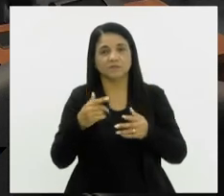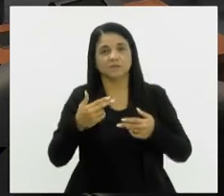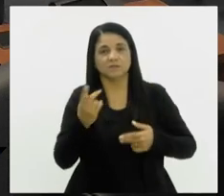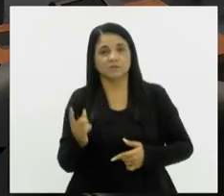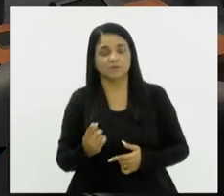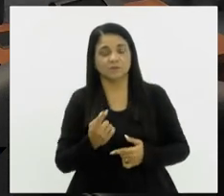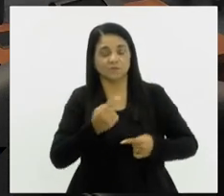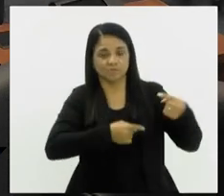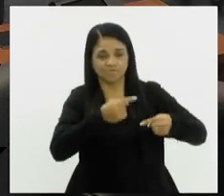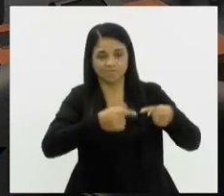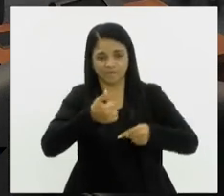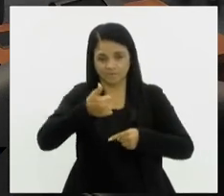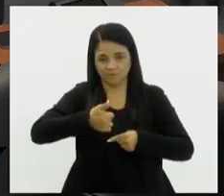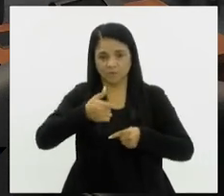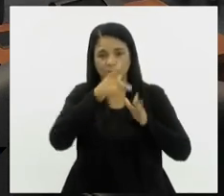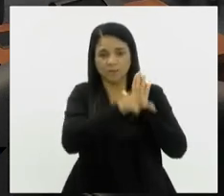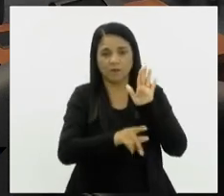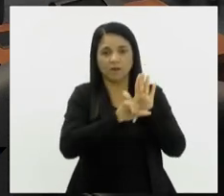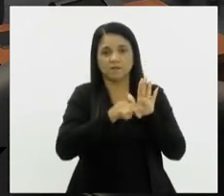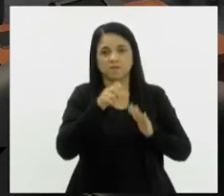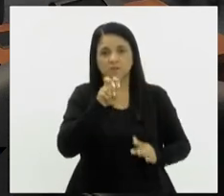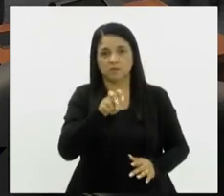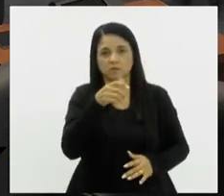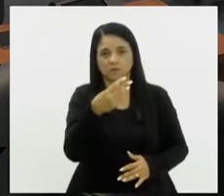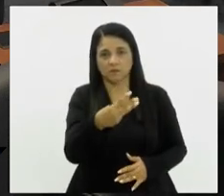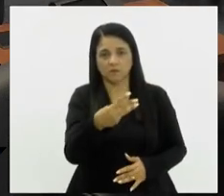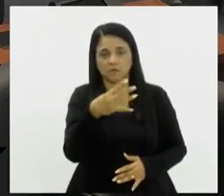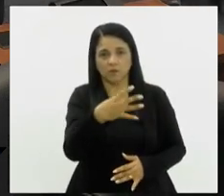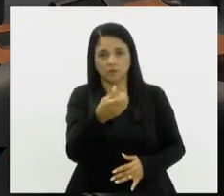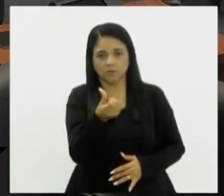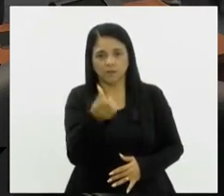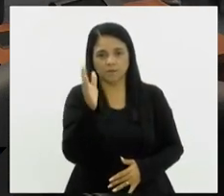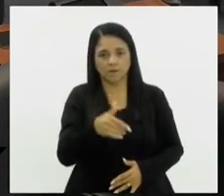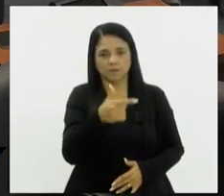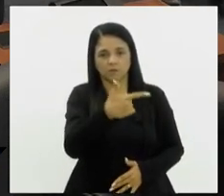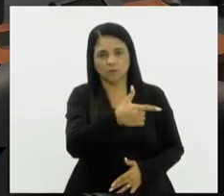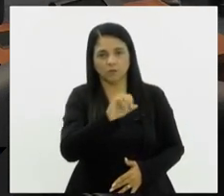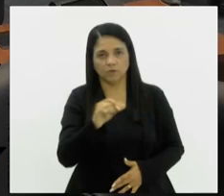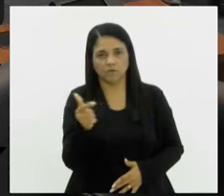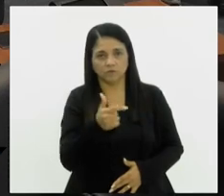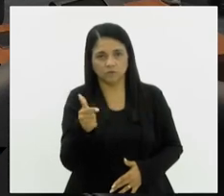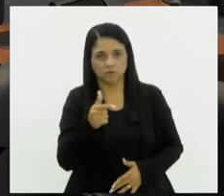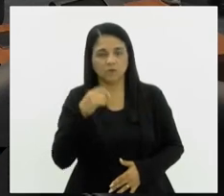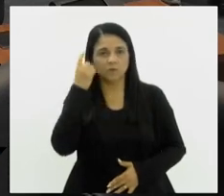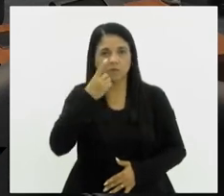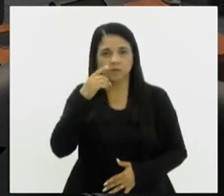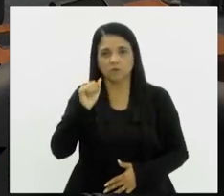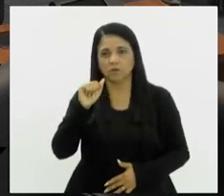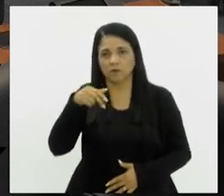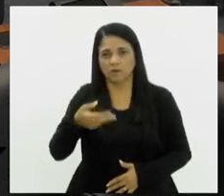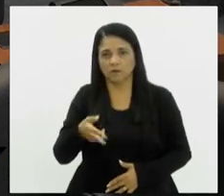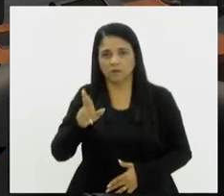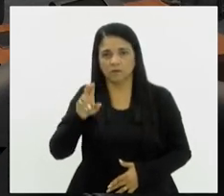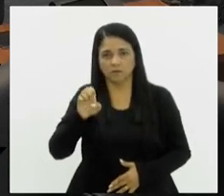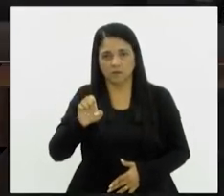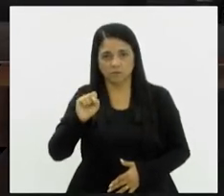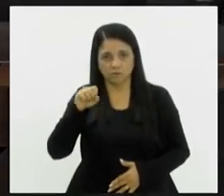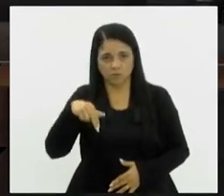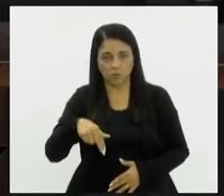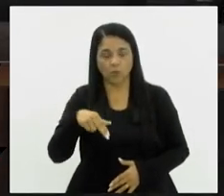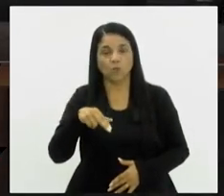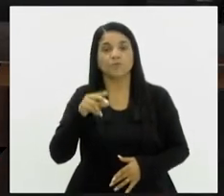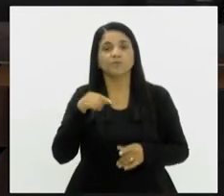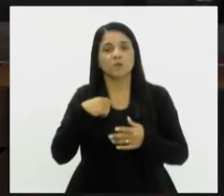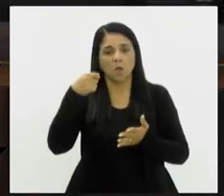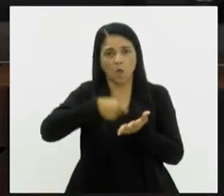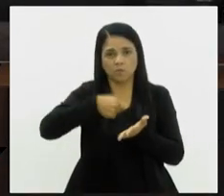em primeira discussão, projeto de lei número 5346, de 22, de autoria do deputado Anderson Moraes, que determina a obrigatoriedade